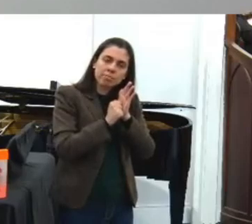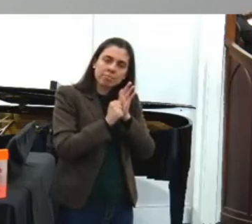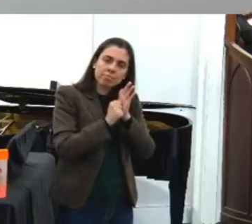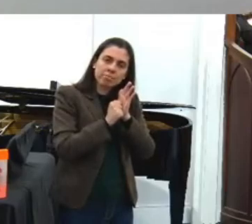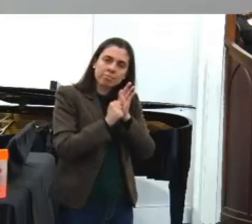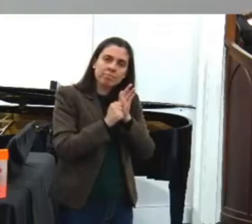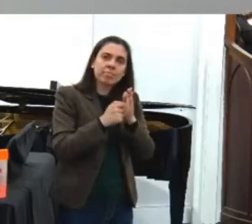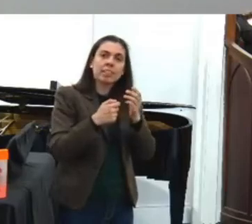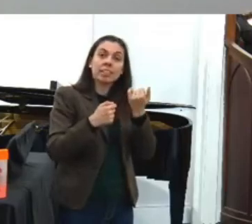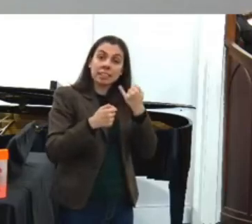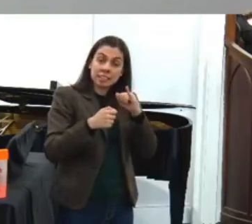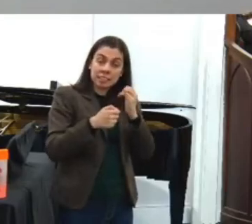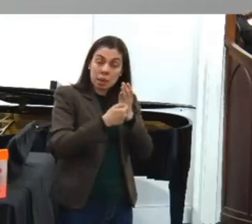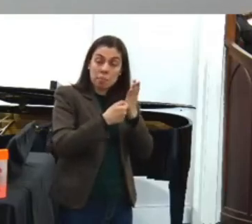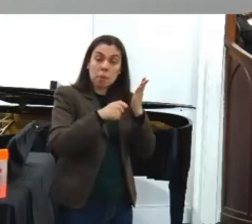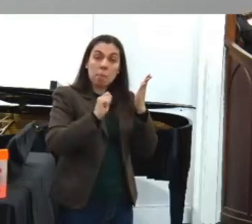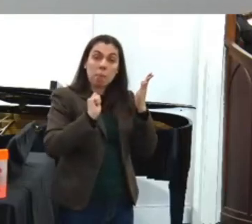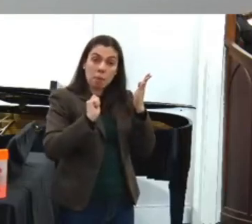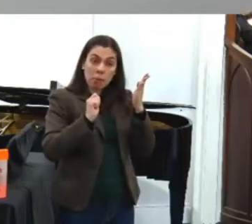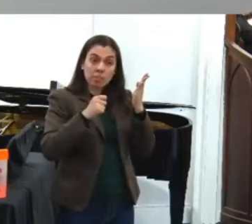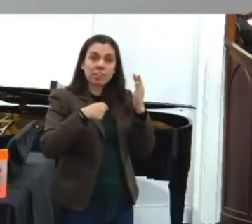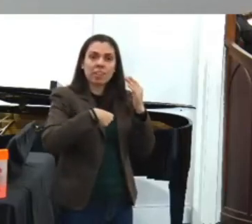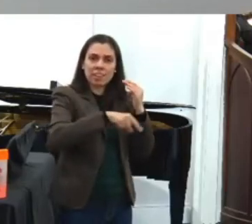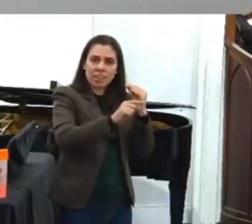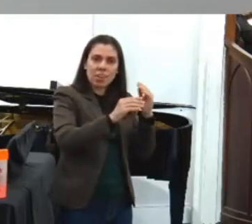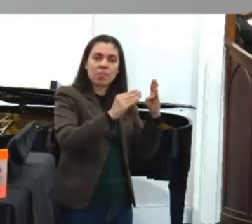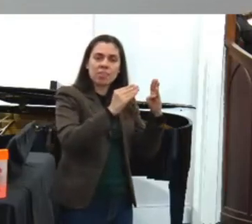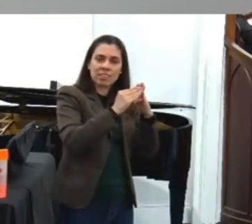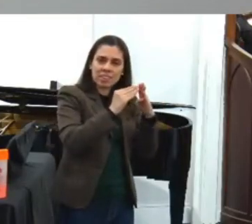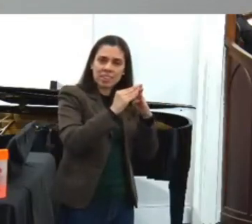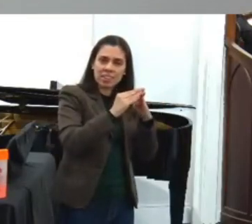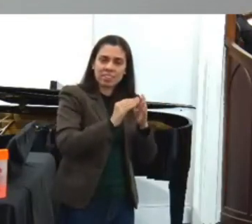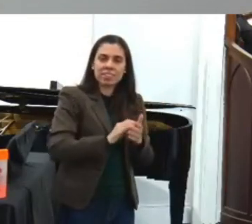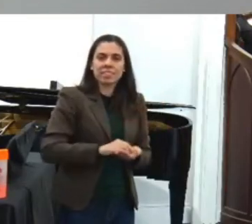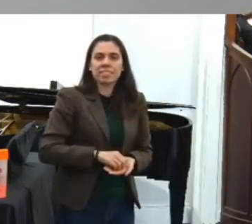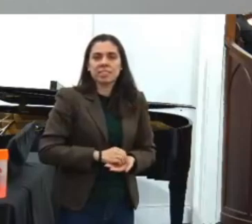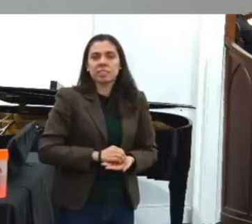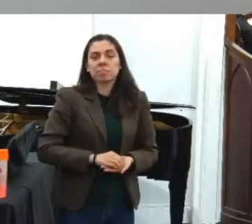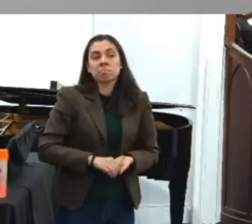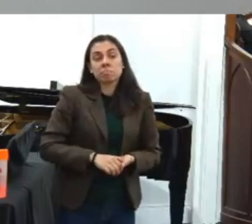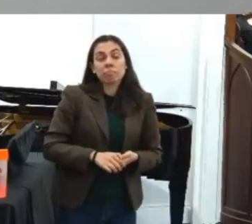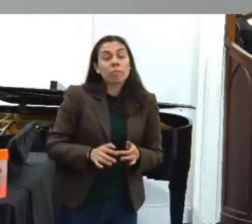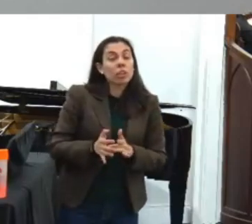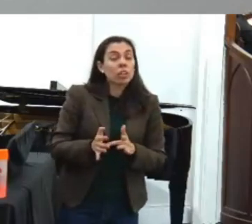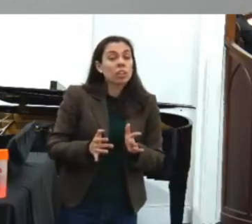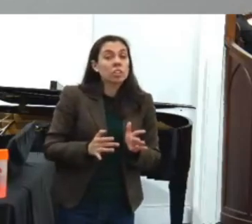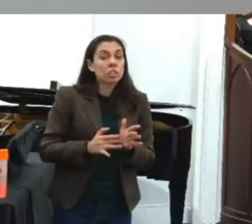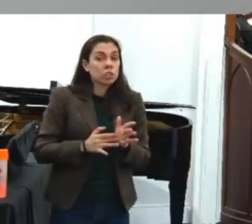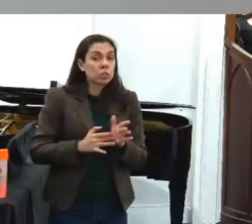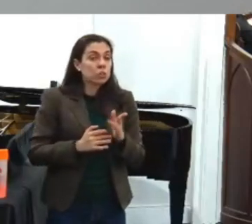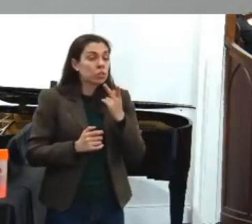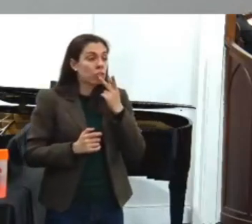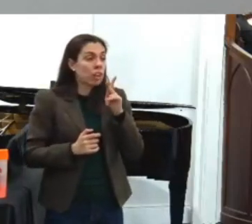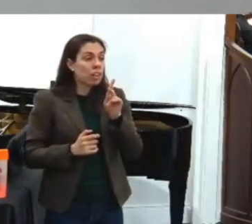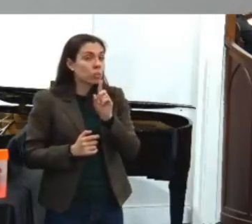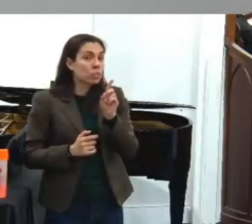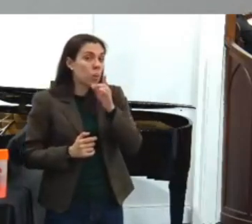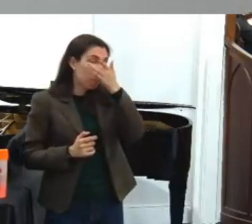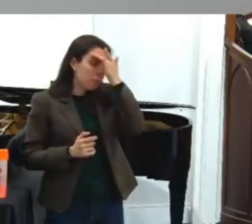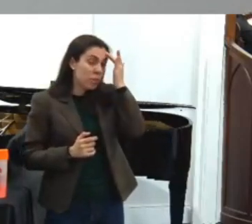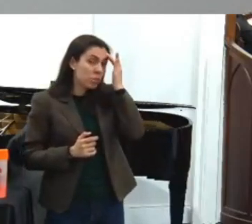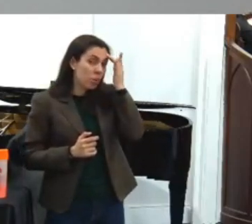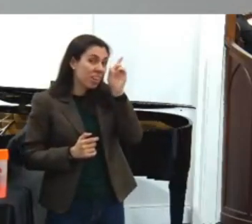arrependimento. Uma igreja que perdeu a comunhão com Cristo. Uma igreja que está